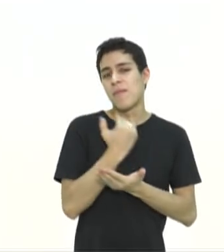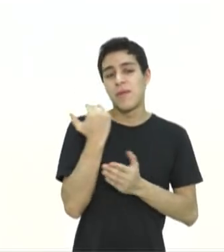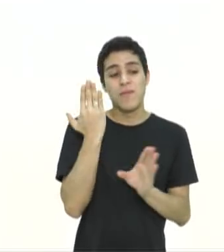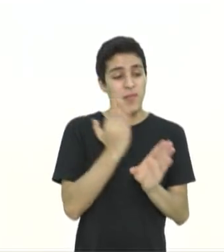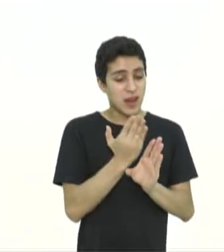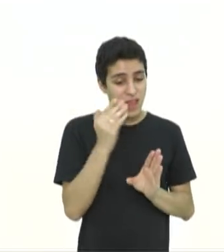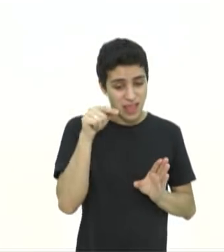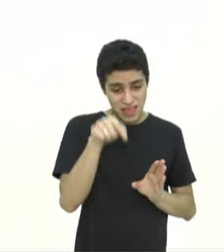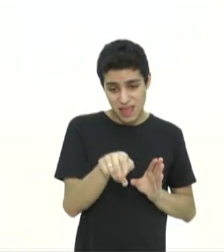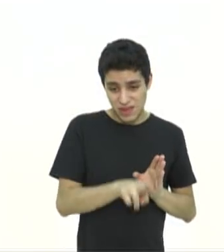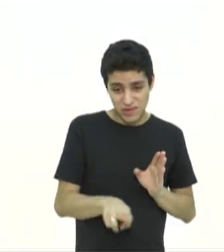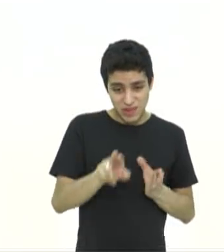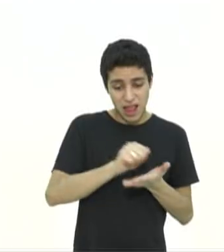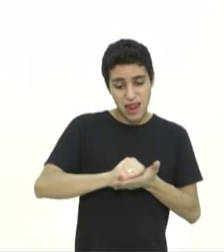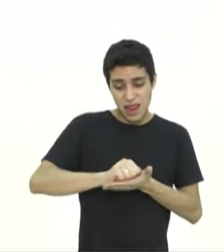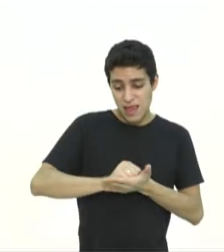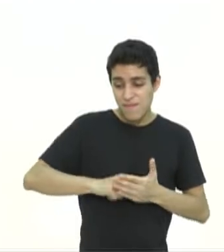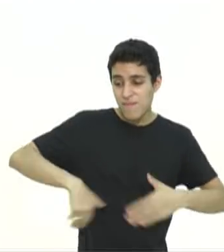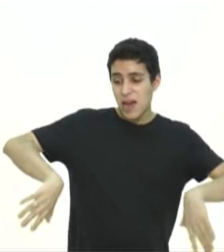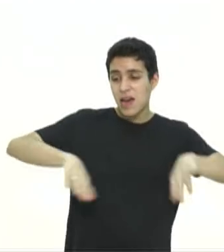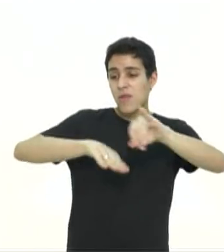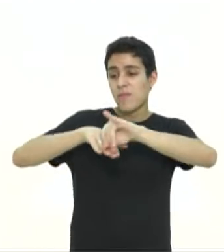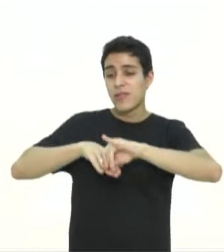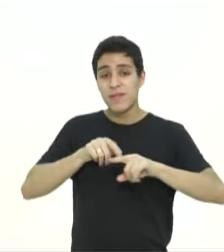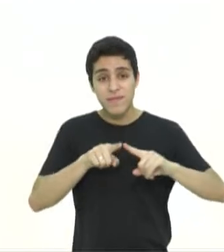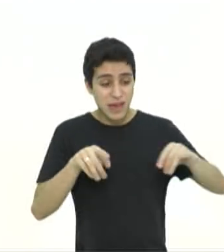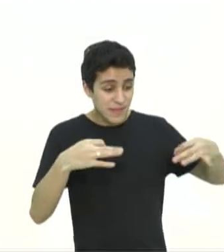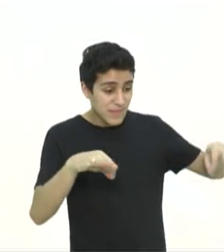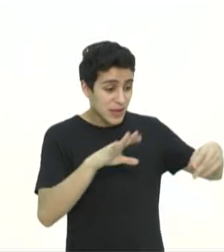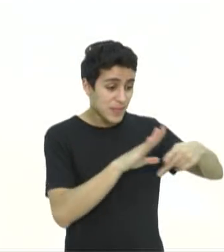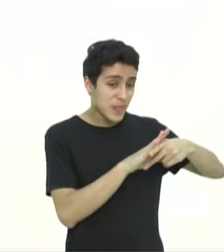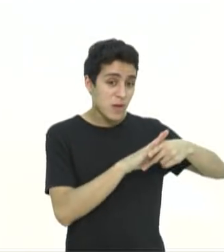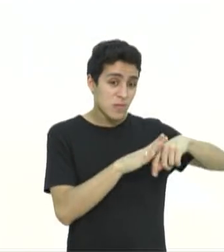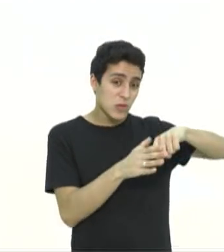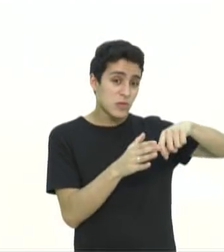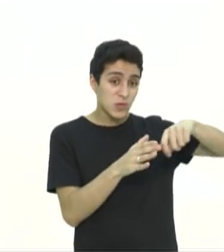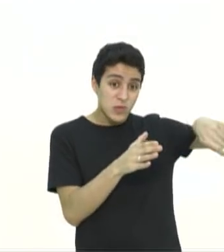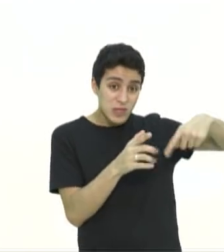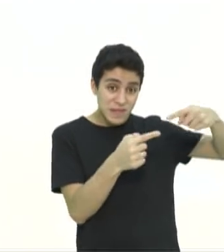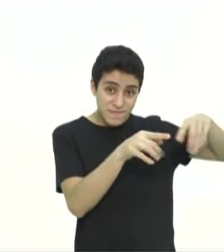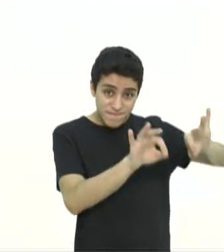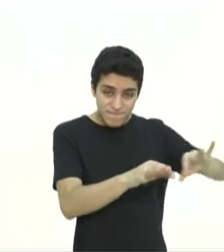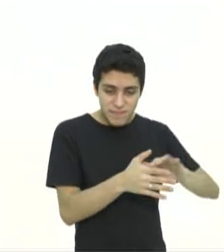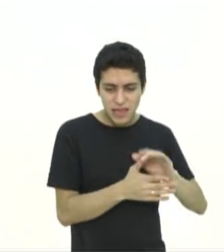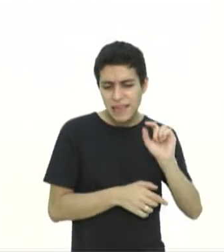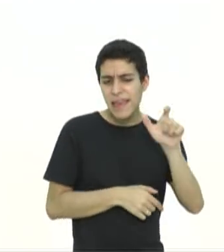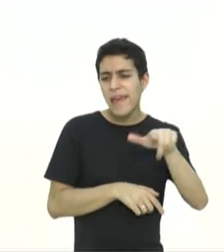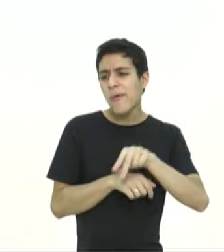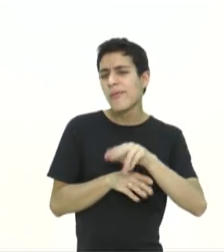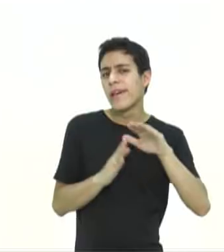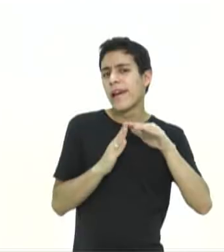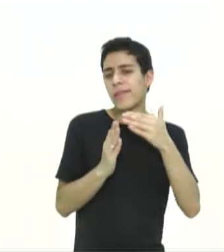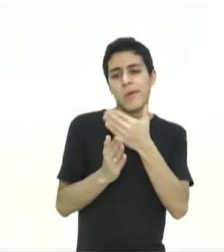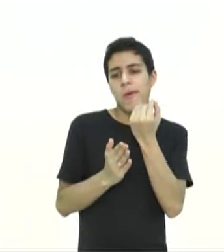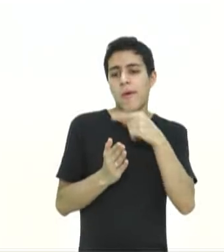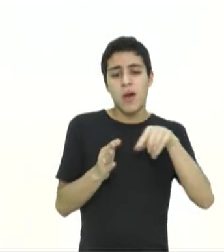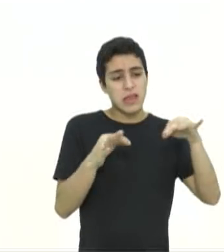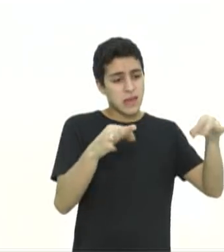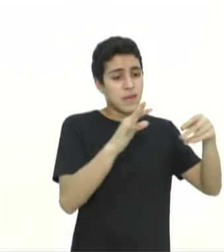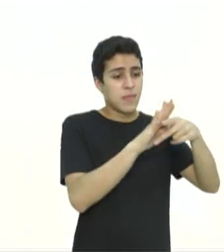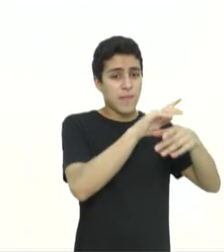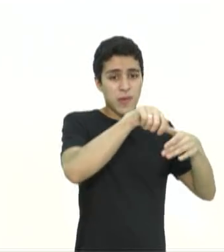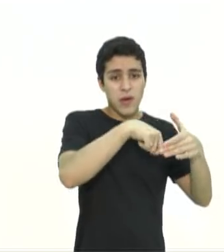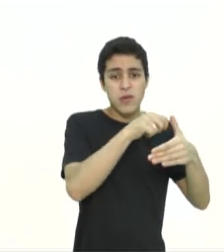Pelo fato dele estar limpando os móveis com um pano de prato. Geralmente, as pessoas que cuidam de casa não gostam que os panos da